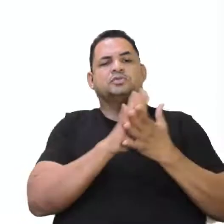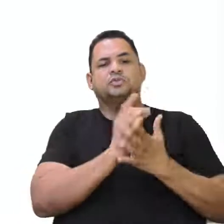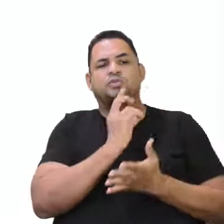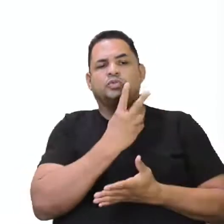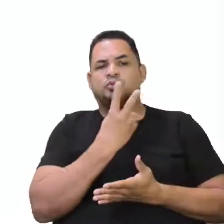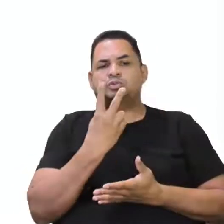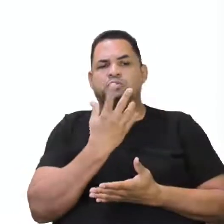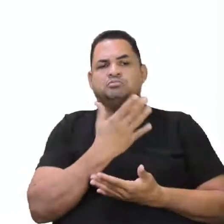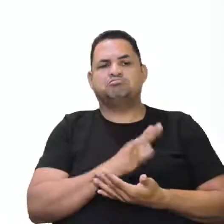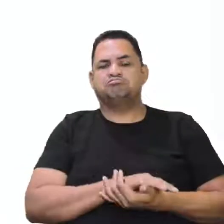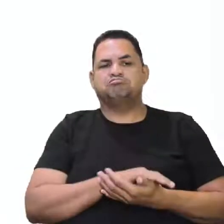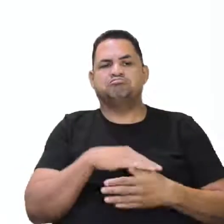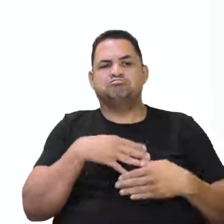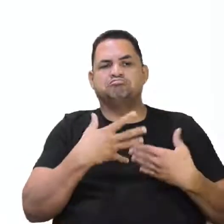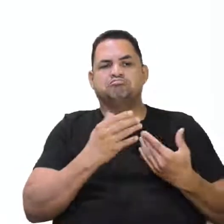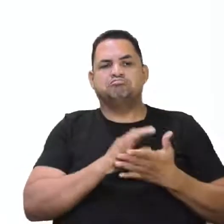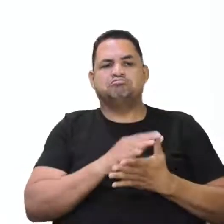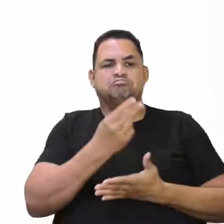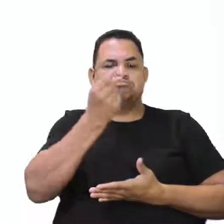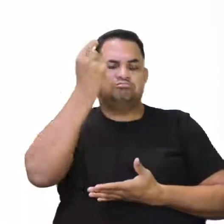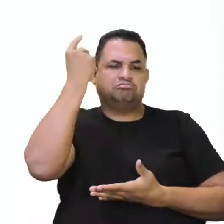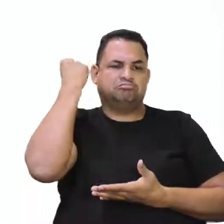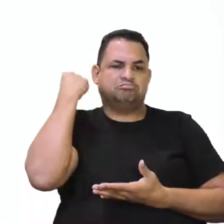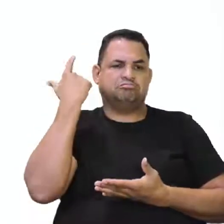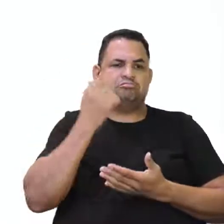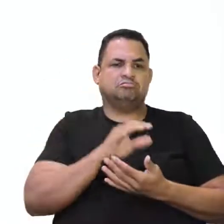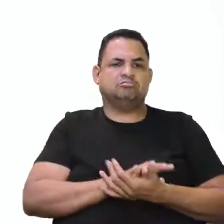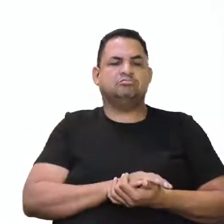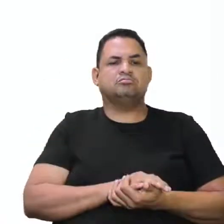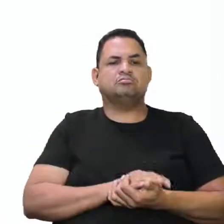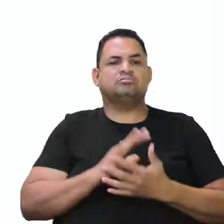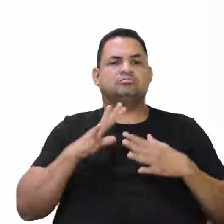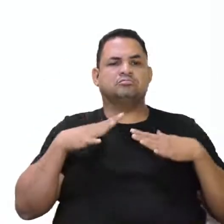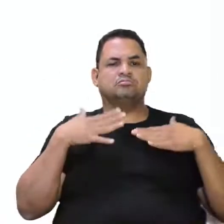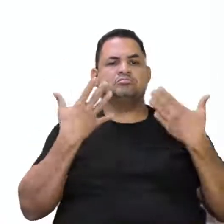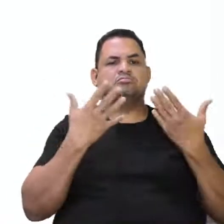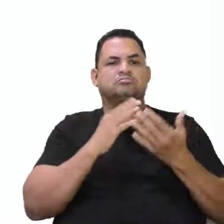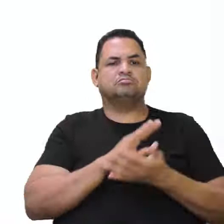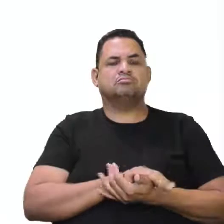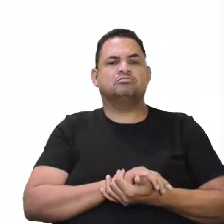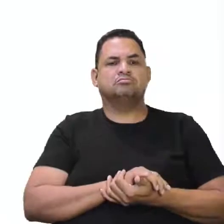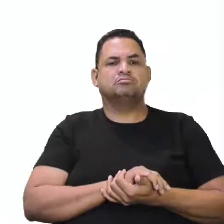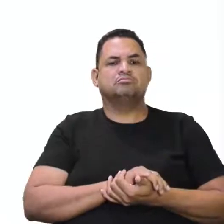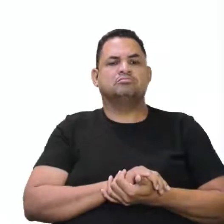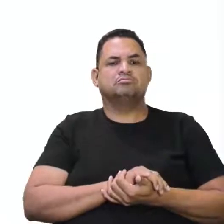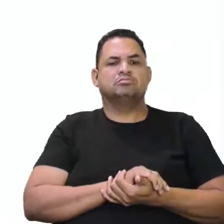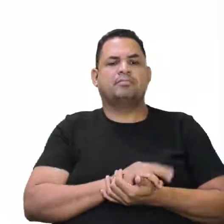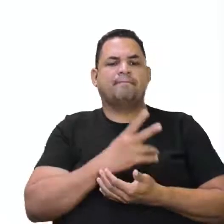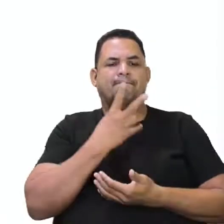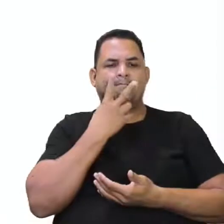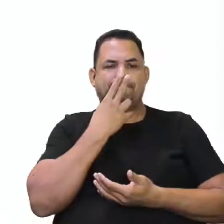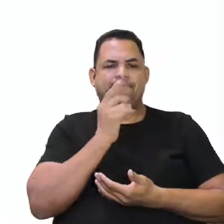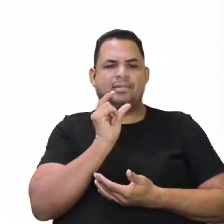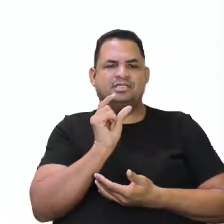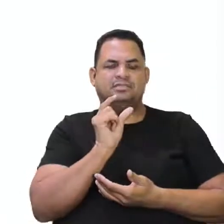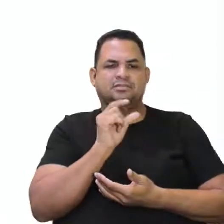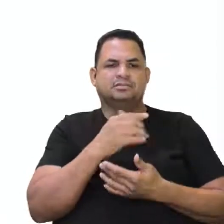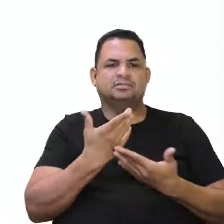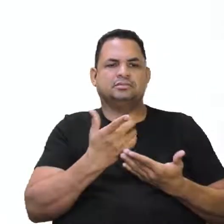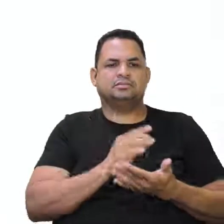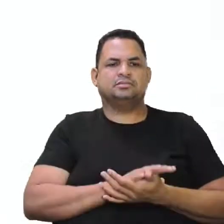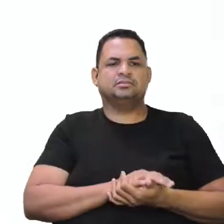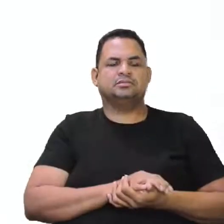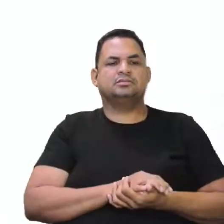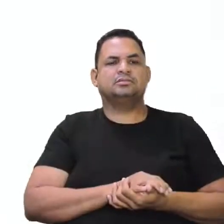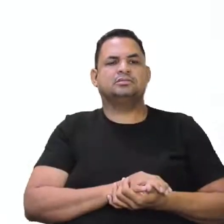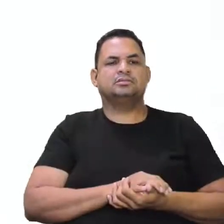todos. Ancient significa antigo. E festival, preciso traduzir? Não, porque é um cognato muito forte aí. E no meio